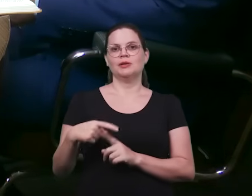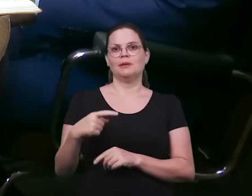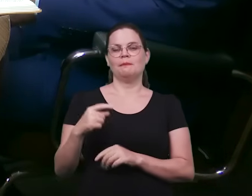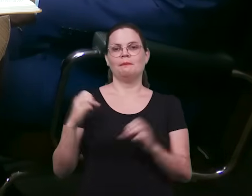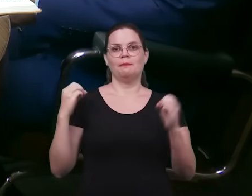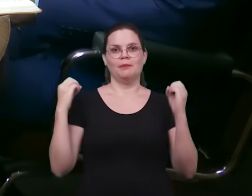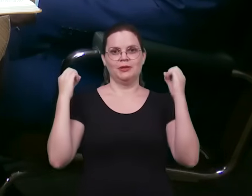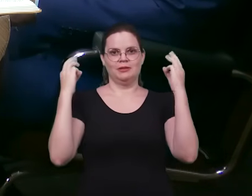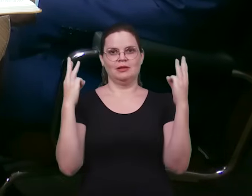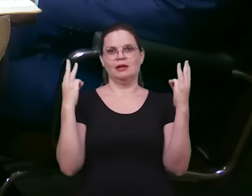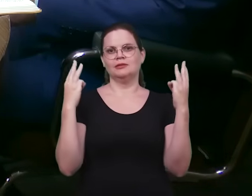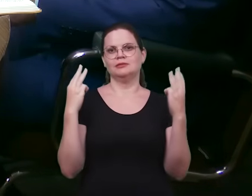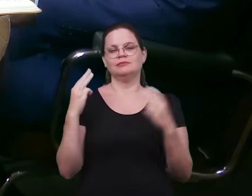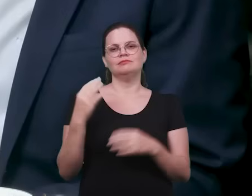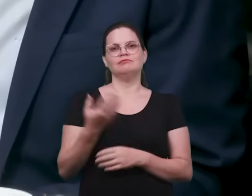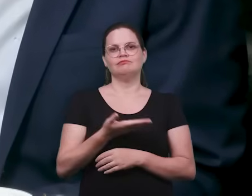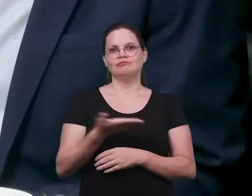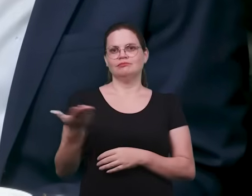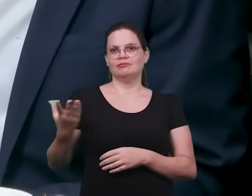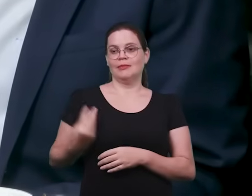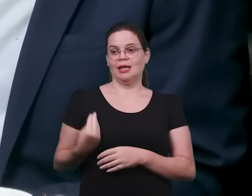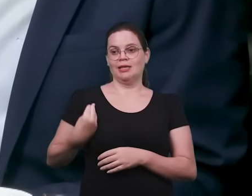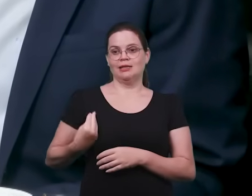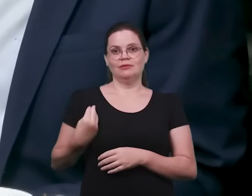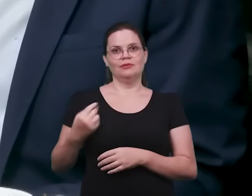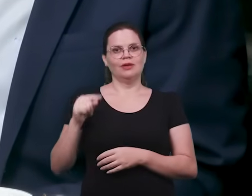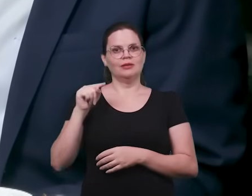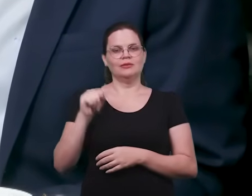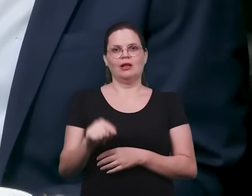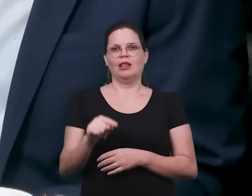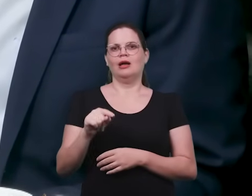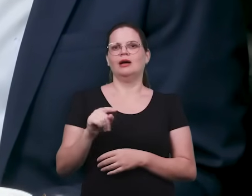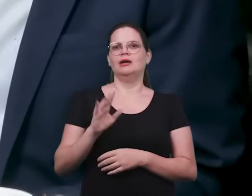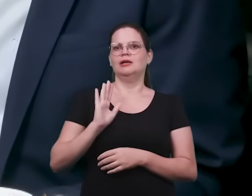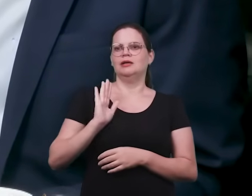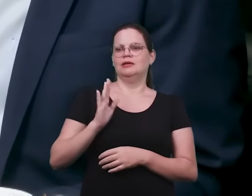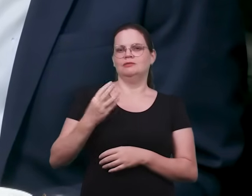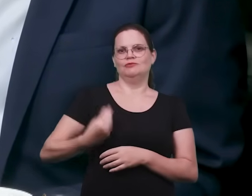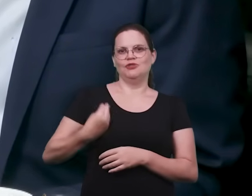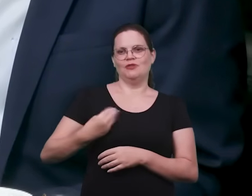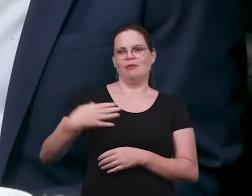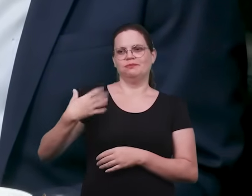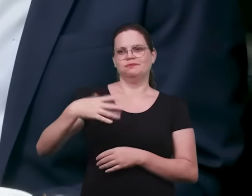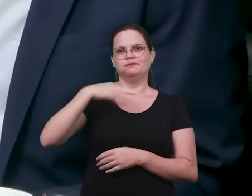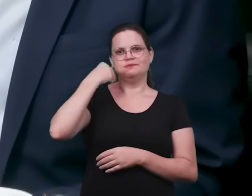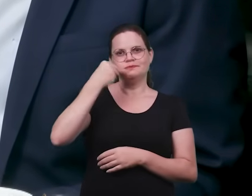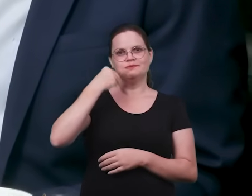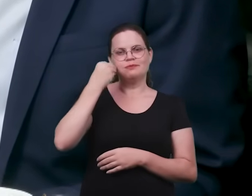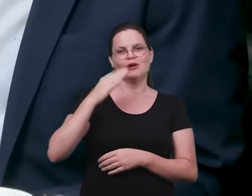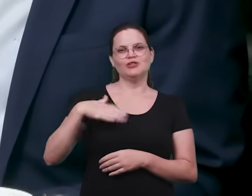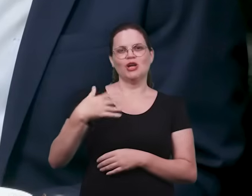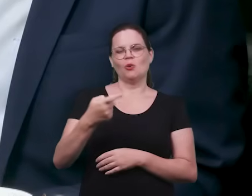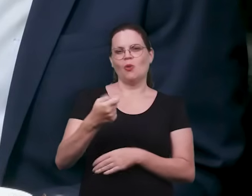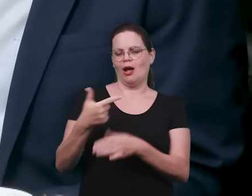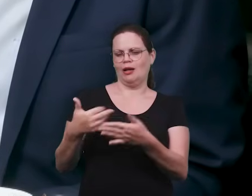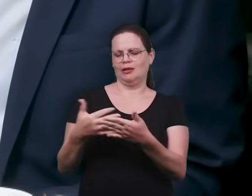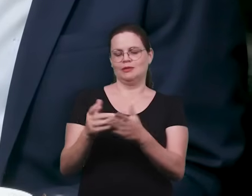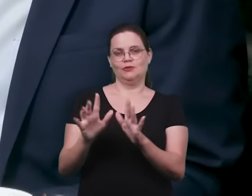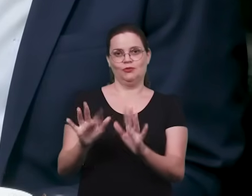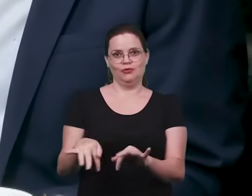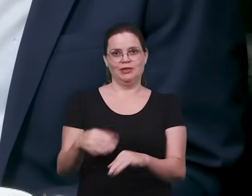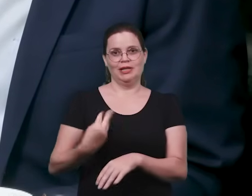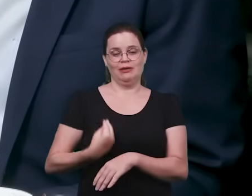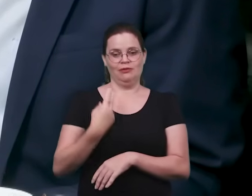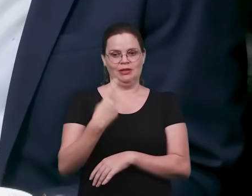Moisés está ali já como um sobrevivente, na beirinha da terra, e